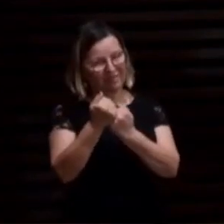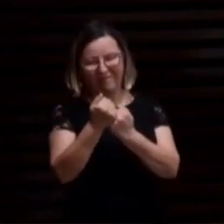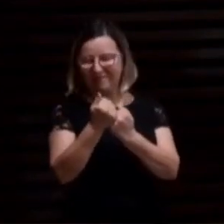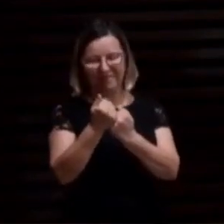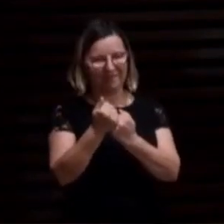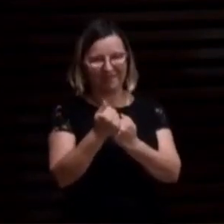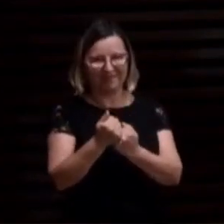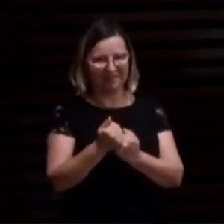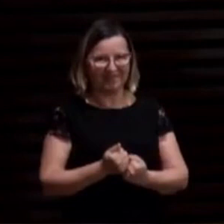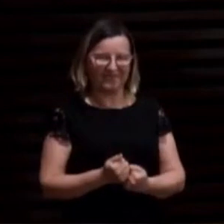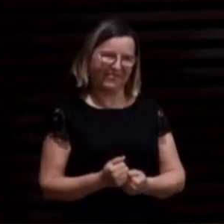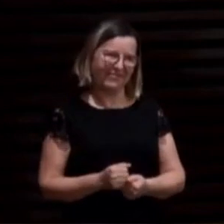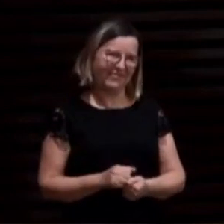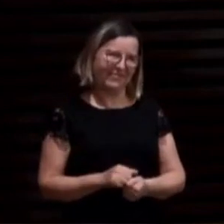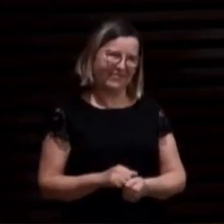substitutiva.